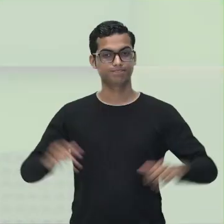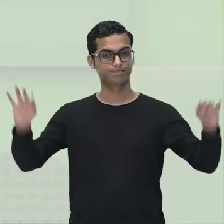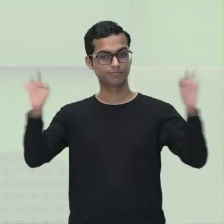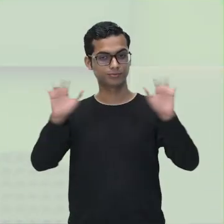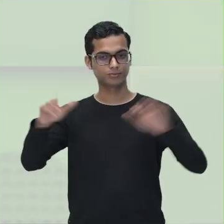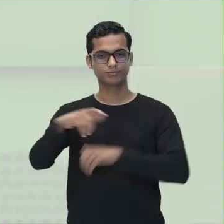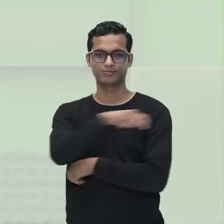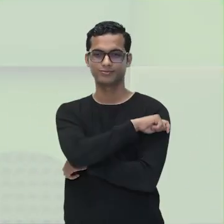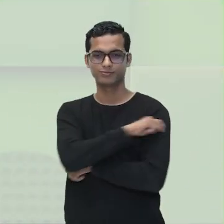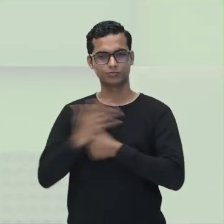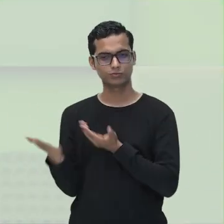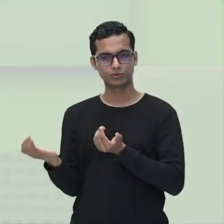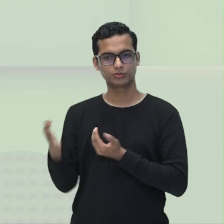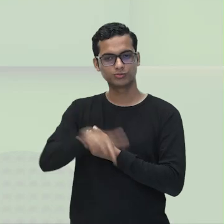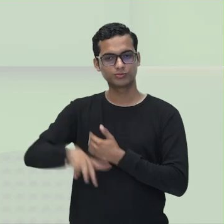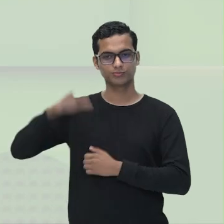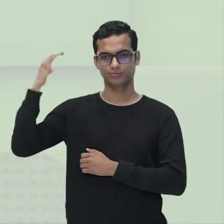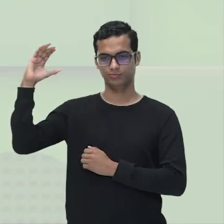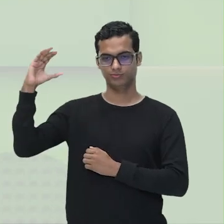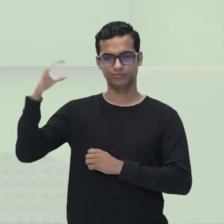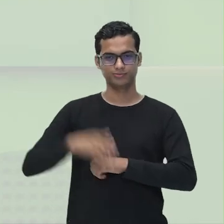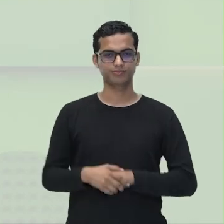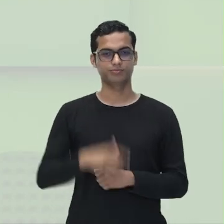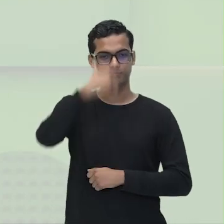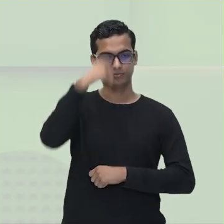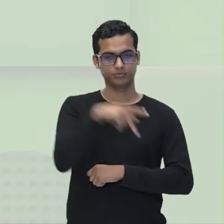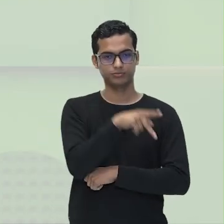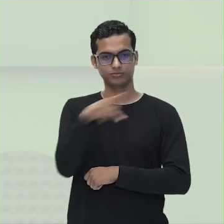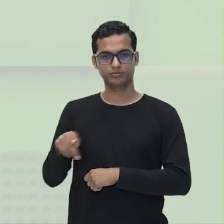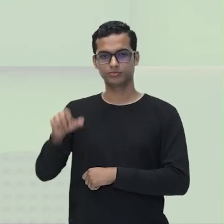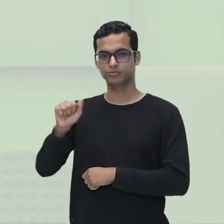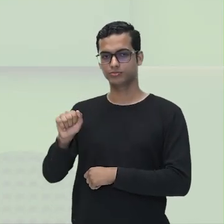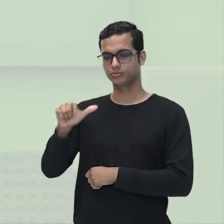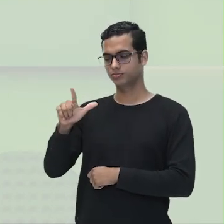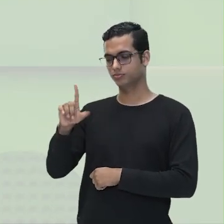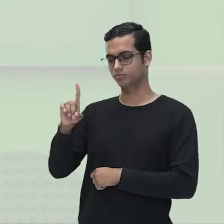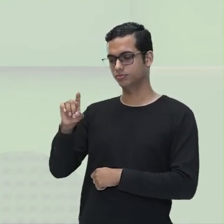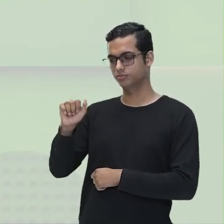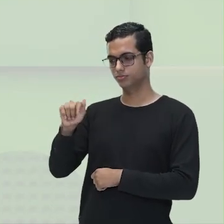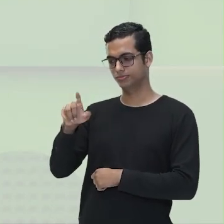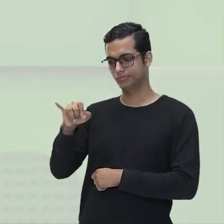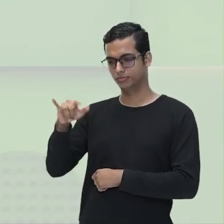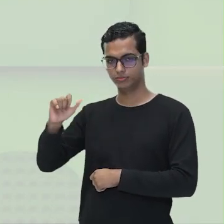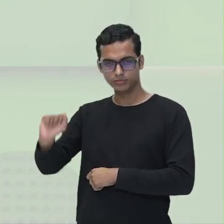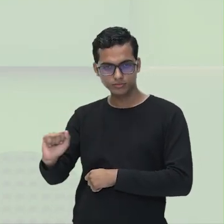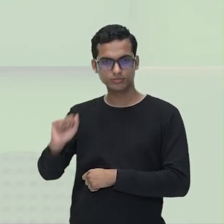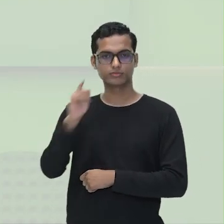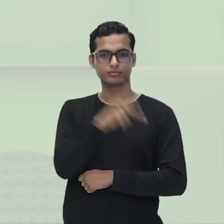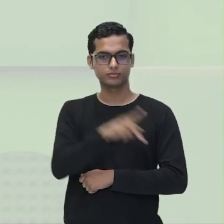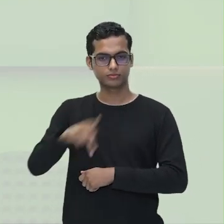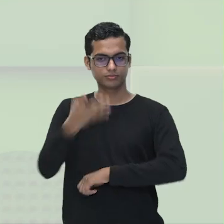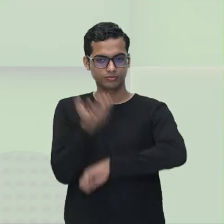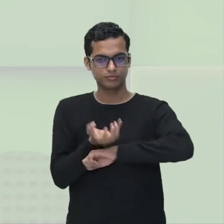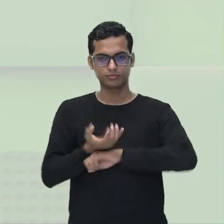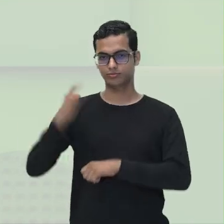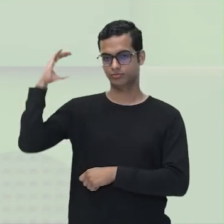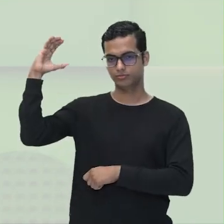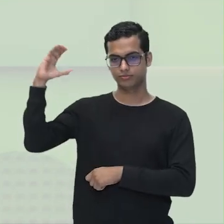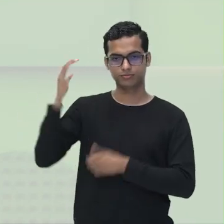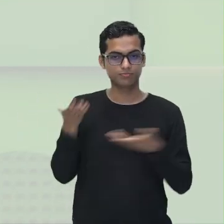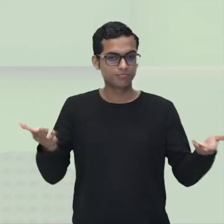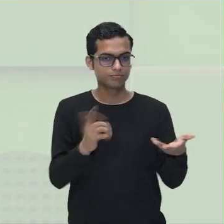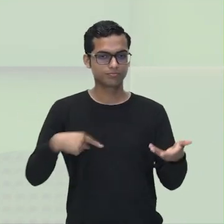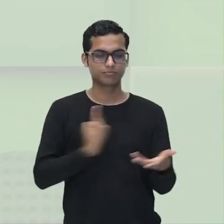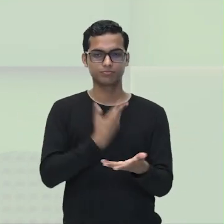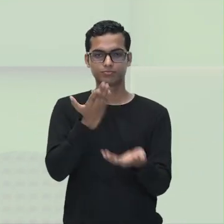Olá, jovens cientistas! Eu sou a professora Aldaleia Santos, sua professora de ciências, e vamos